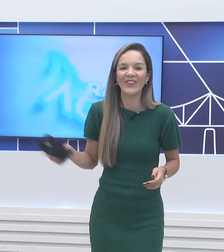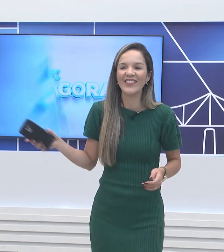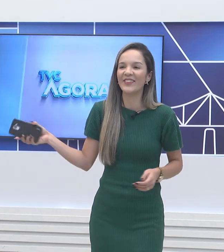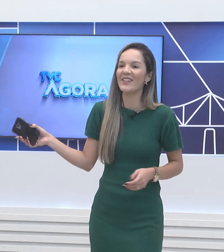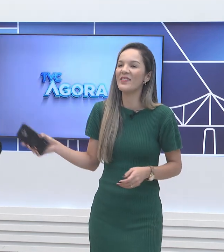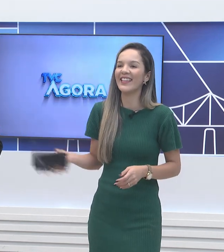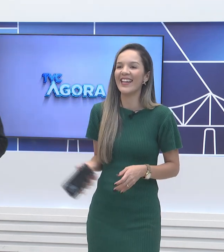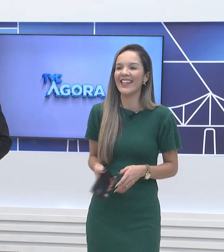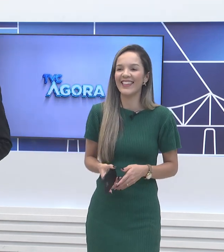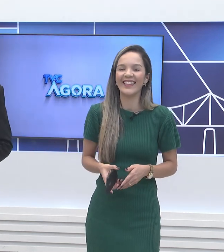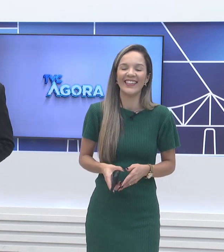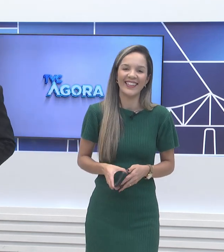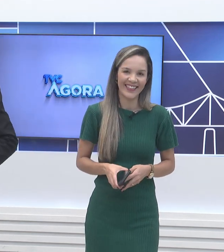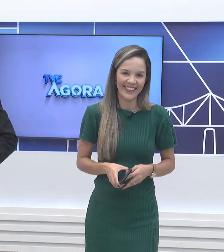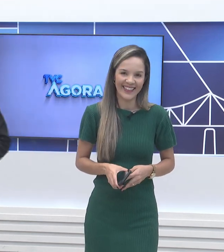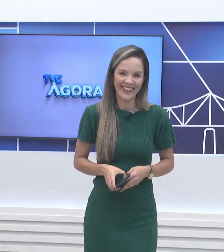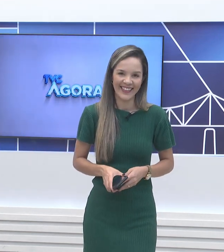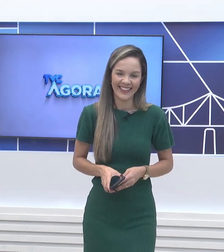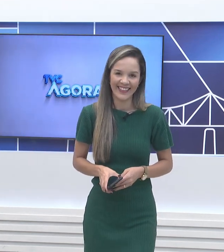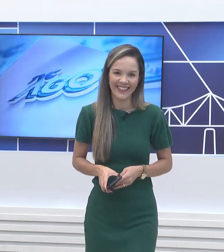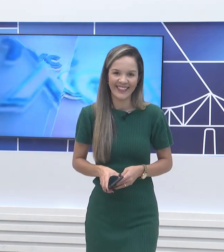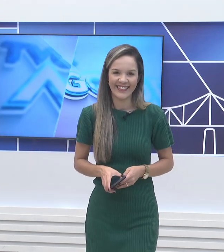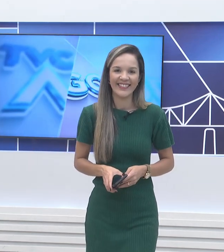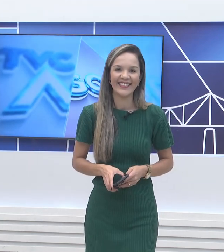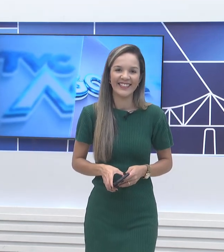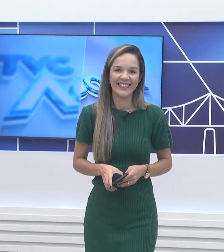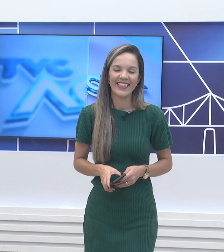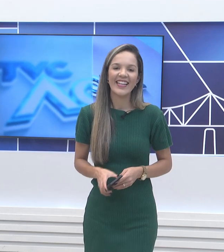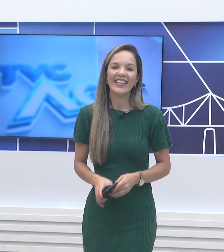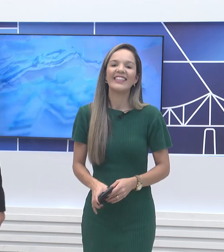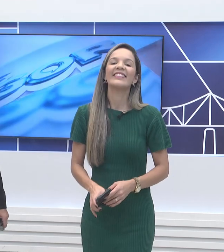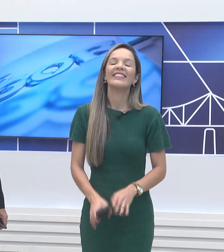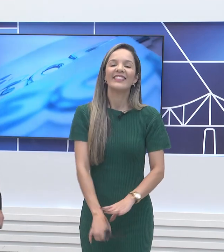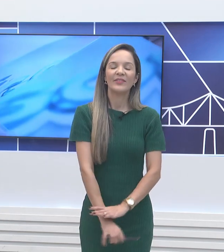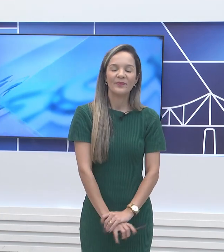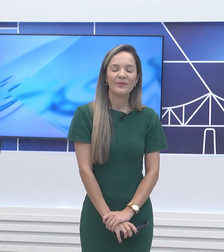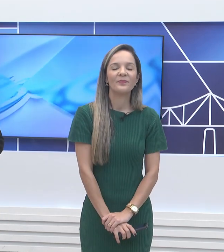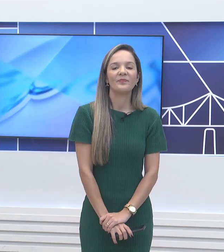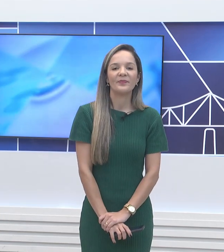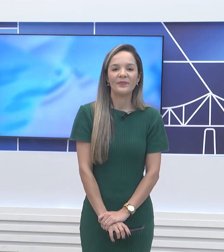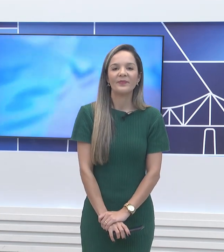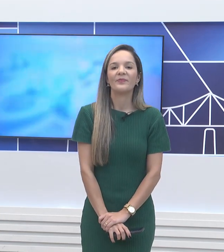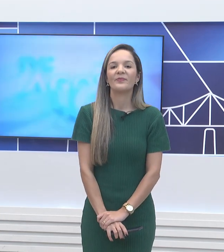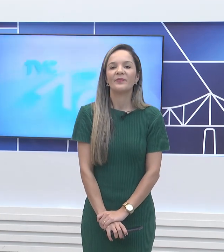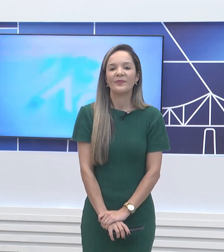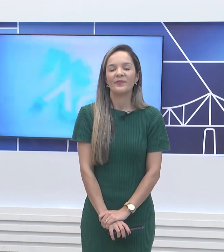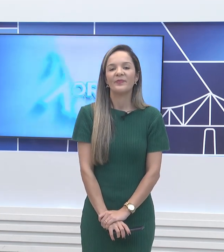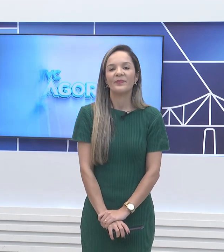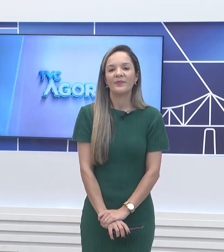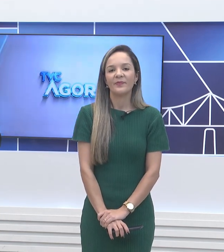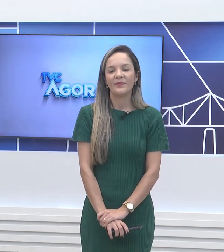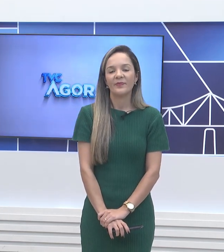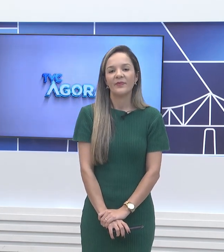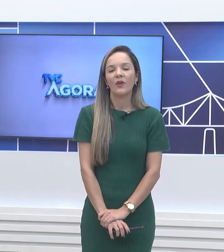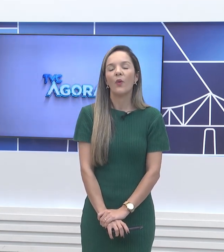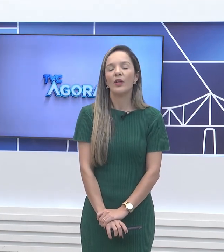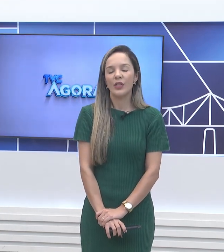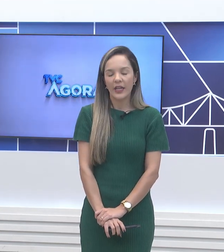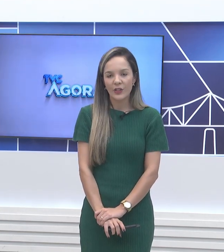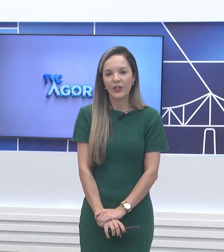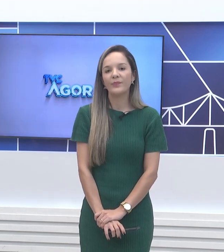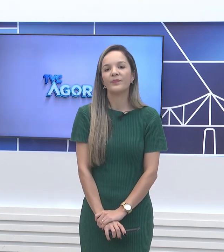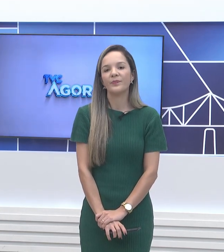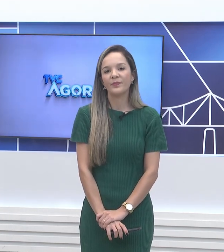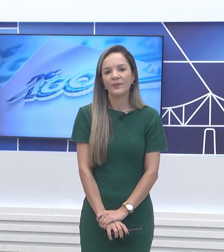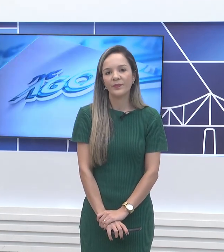Eu não consigo nem imitar ele. Pra você que não conhece o Ricardinho, o nosso repórter cinematográfico, que todo dia tá aqui com a gente. Com a